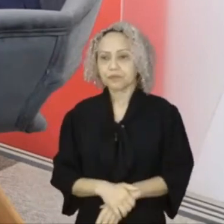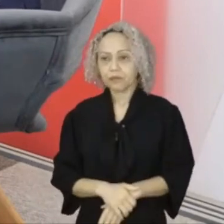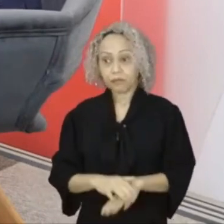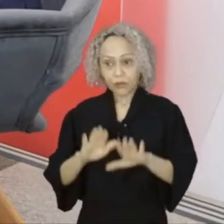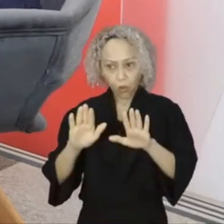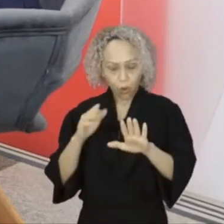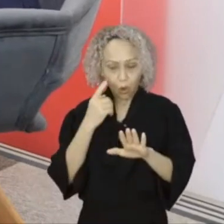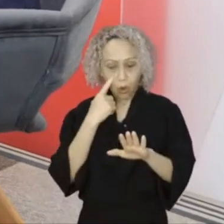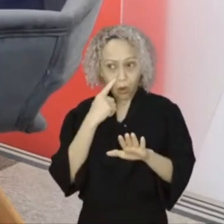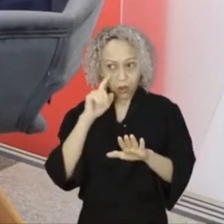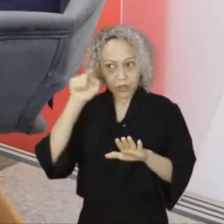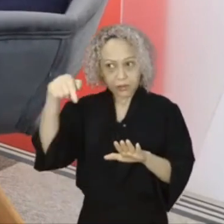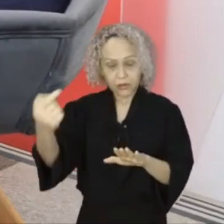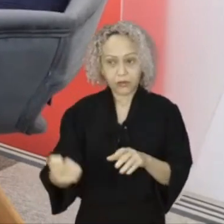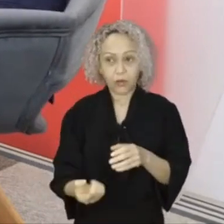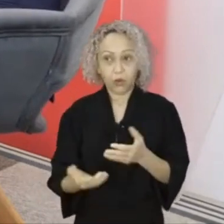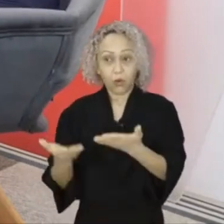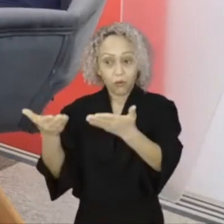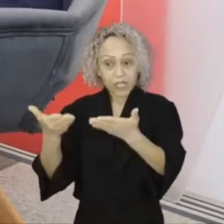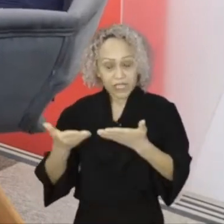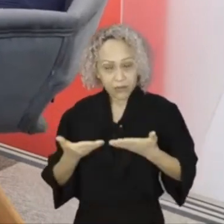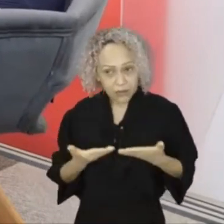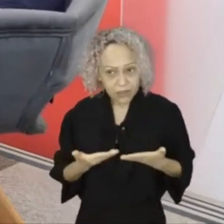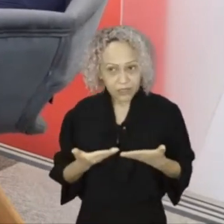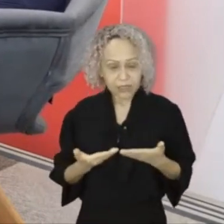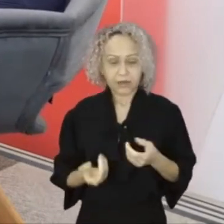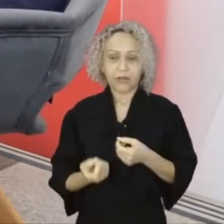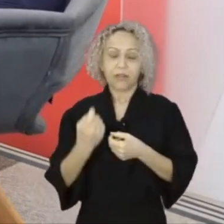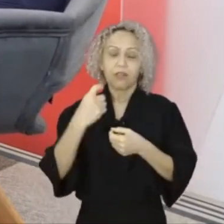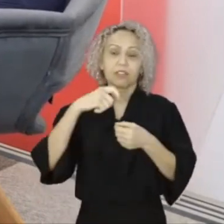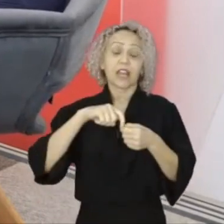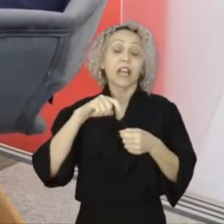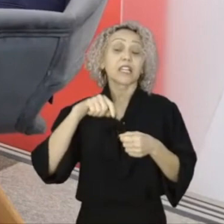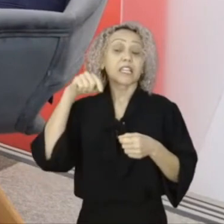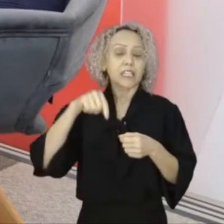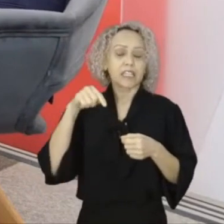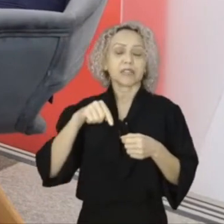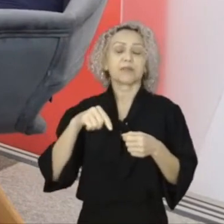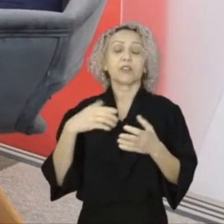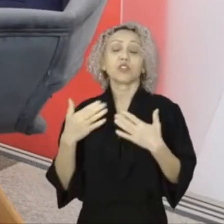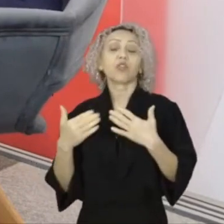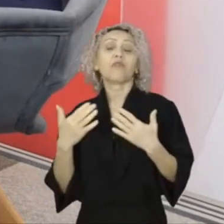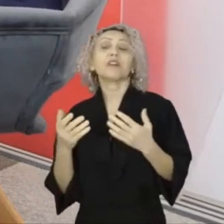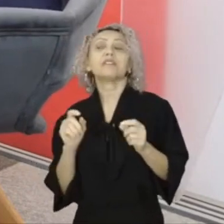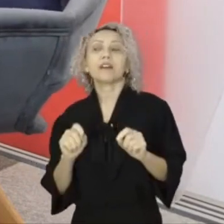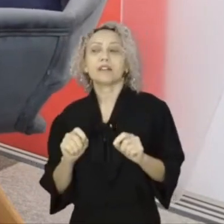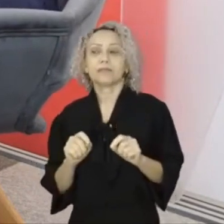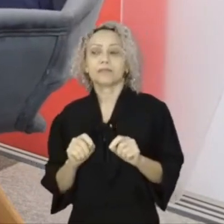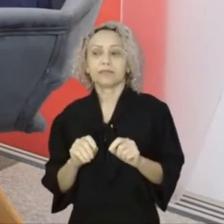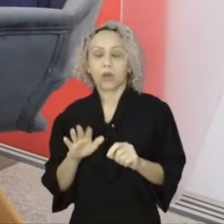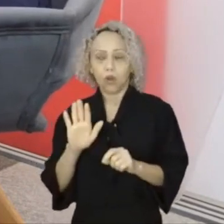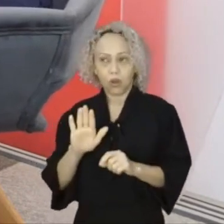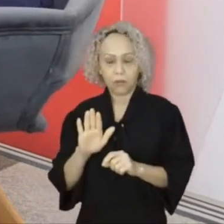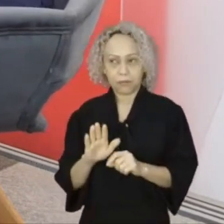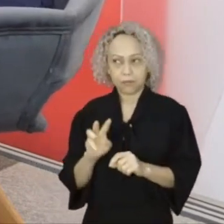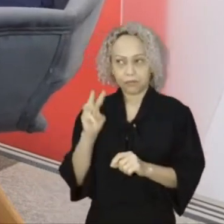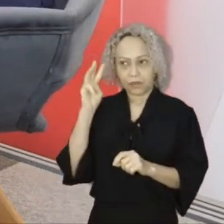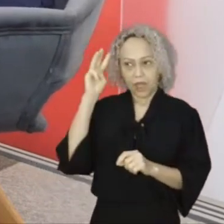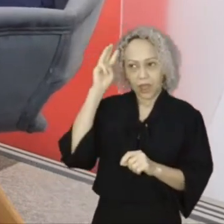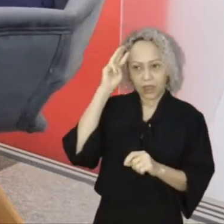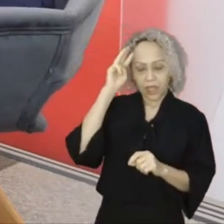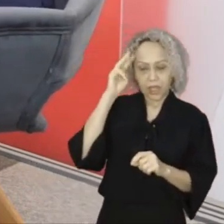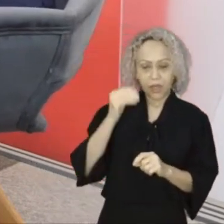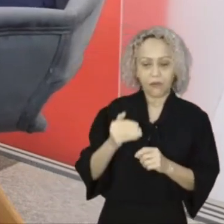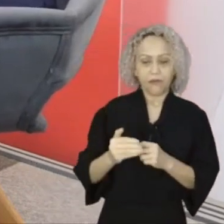convido para voltar aqui. Obrigado. Para a gente falar da evolução também da tramitação no Congresso, para a gente tocar... Terça-feira o Senado vai votar o